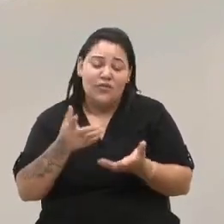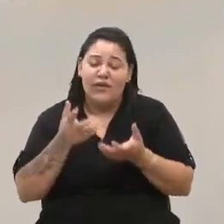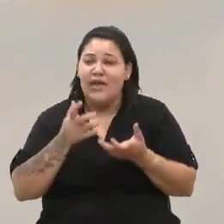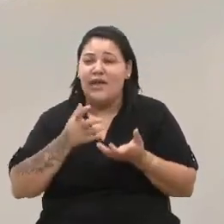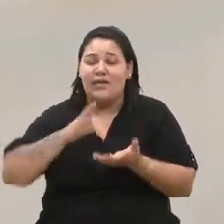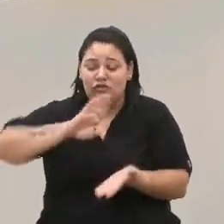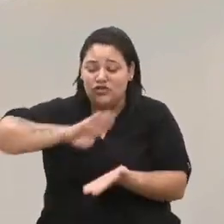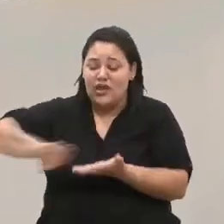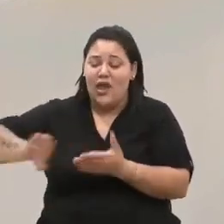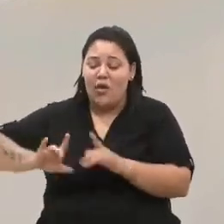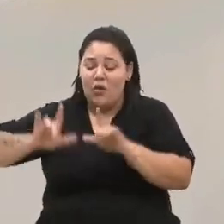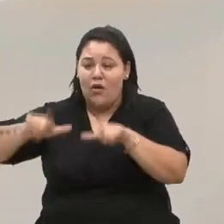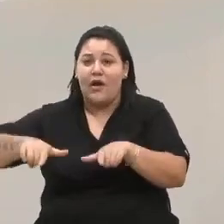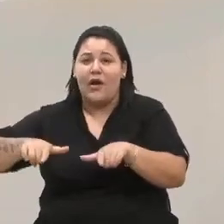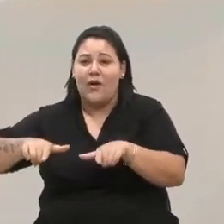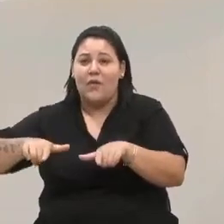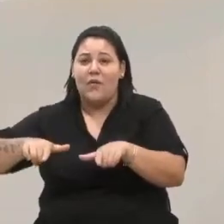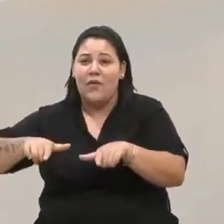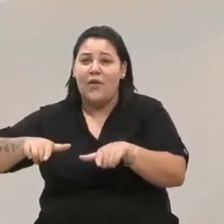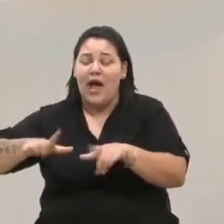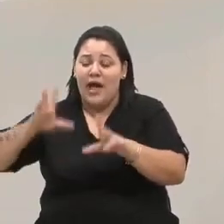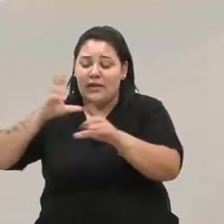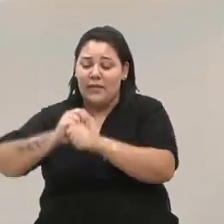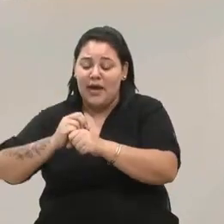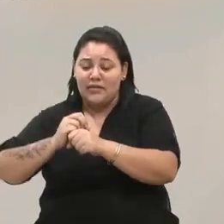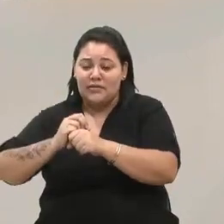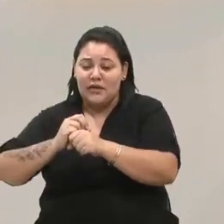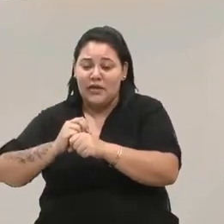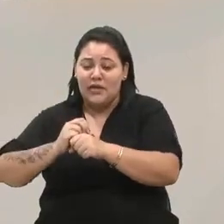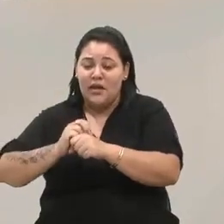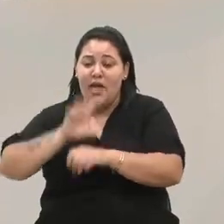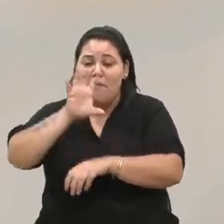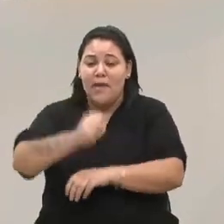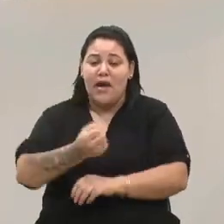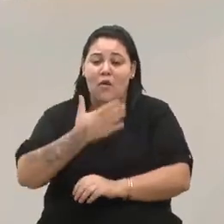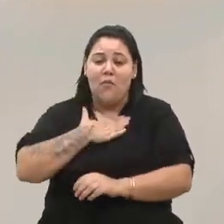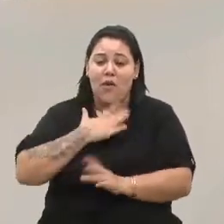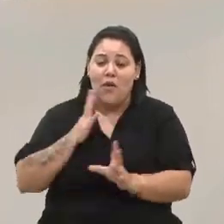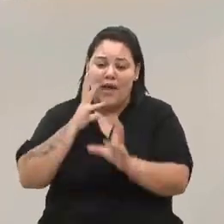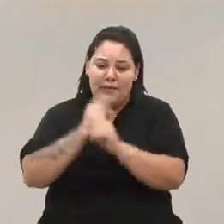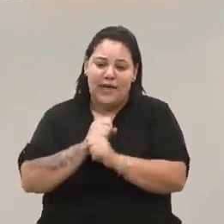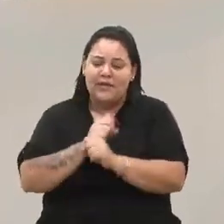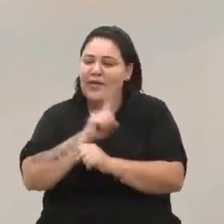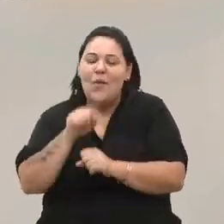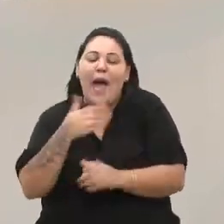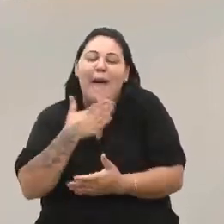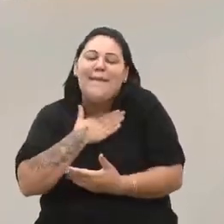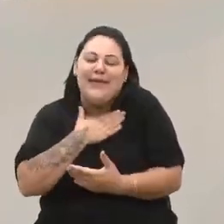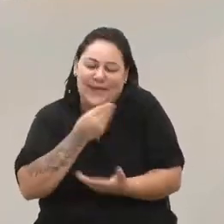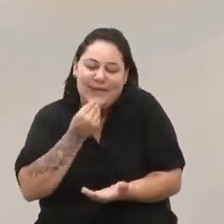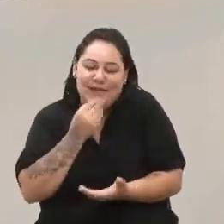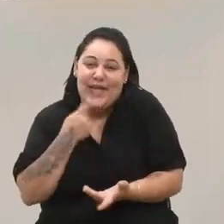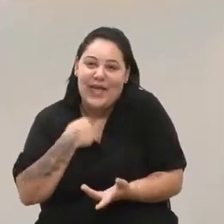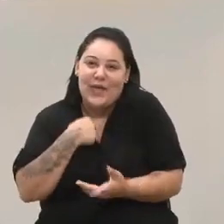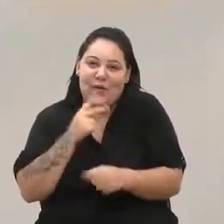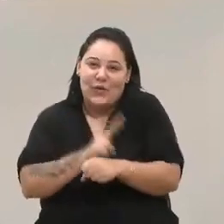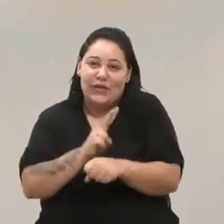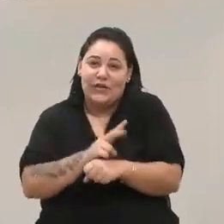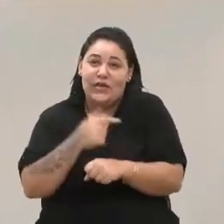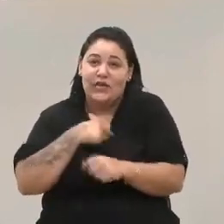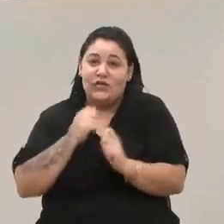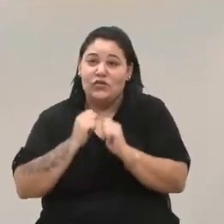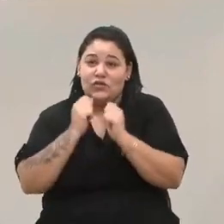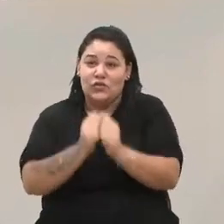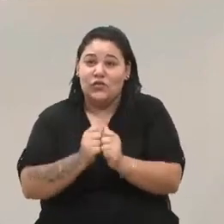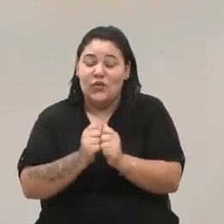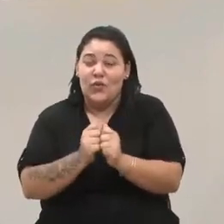canil e botar os meus. Não, são todos iguais. Meus não são meus, né? E eu estou lá com aqueles cachorros. Meu marido